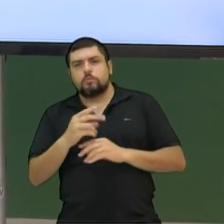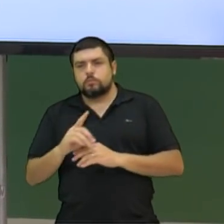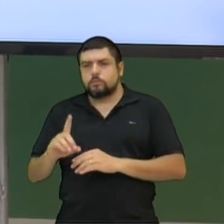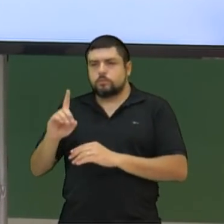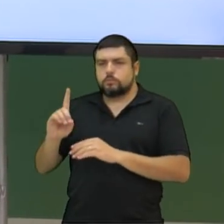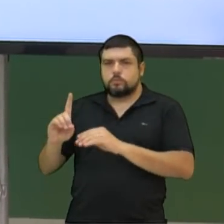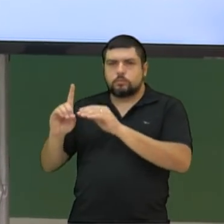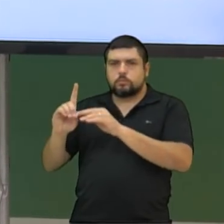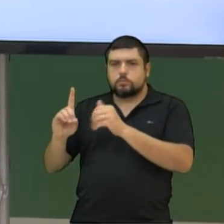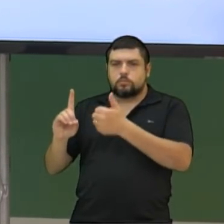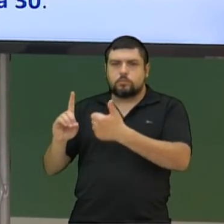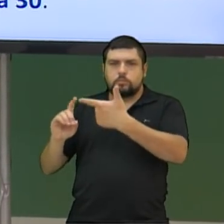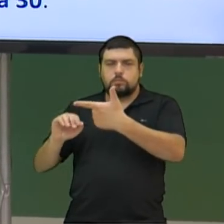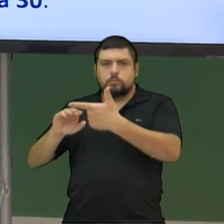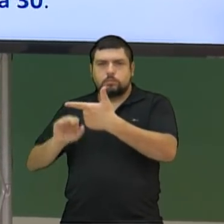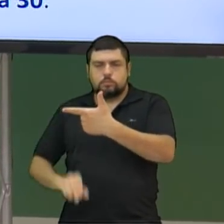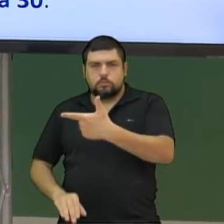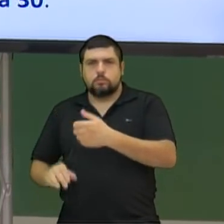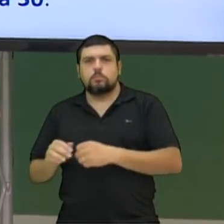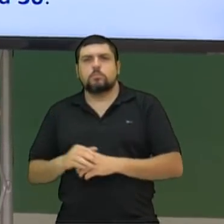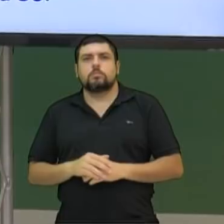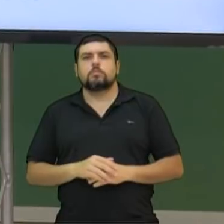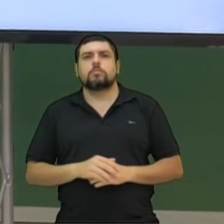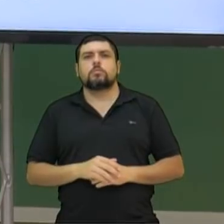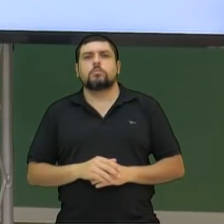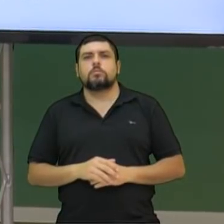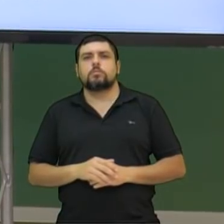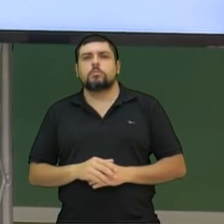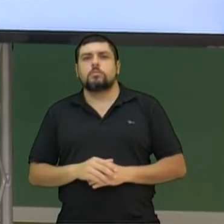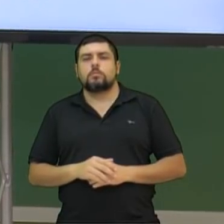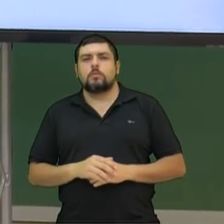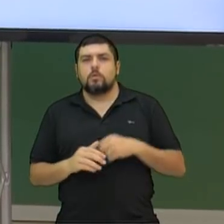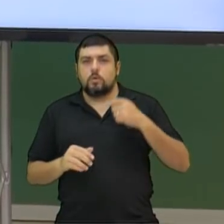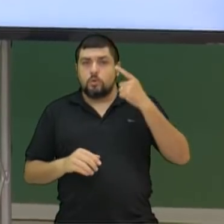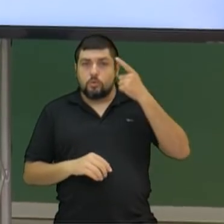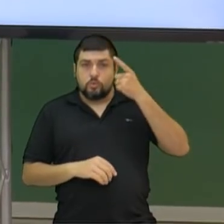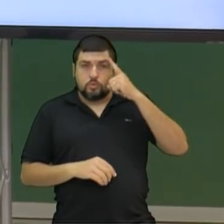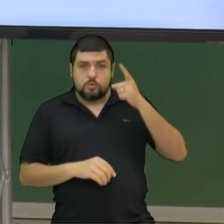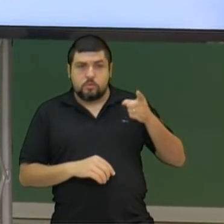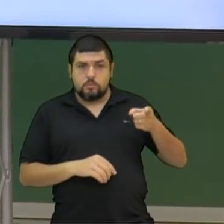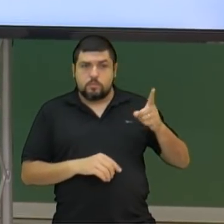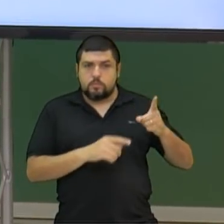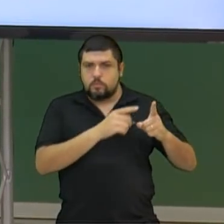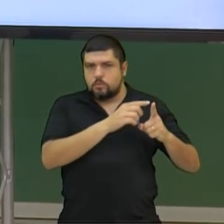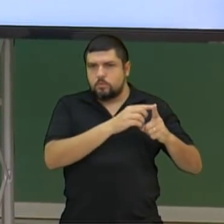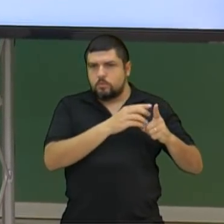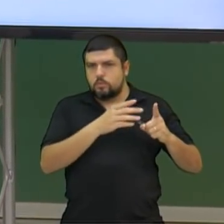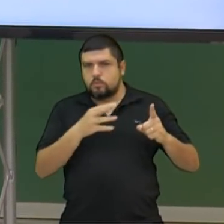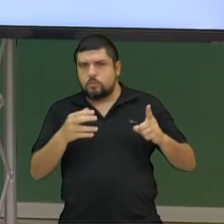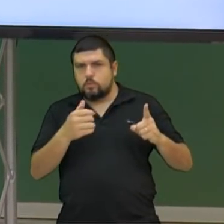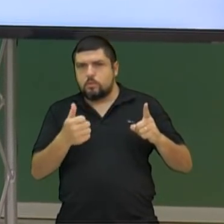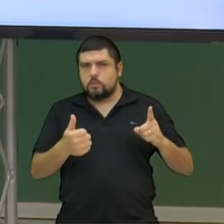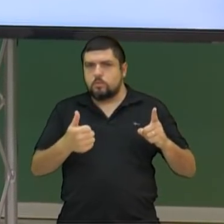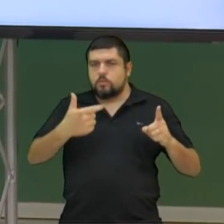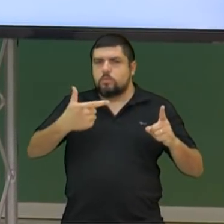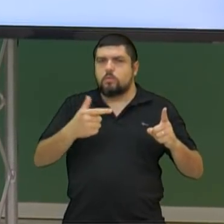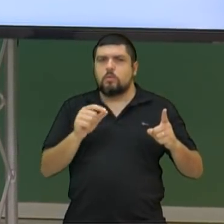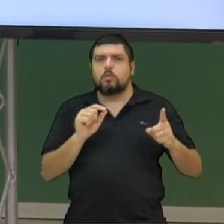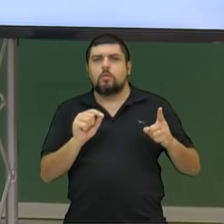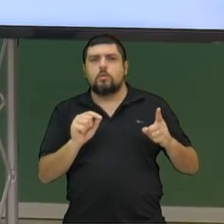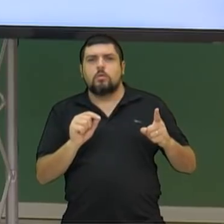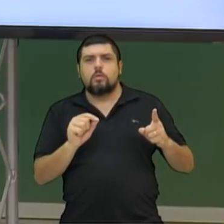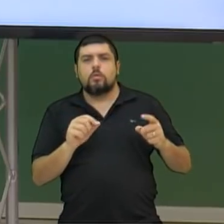a 12. Ou seja, do dia 1º até o dia 12, nós tivemos uma quantidade maior